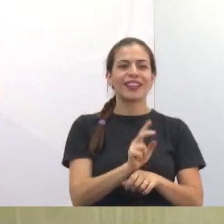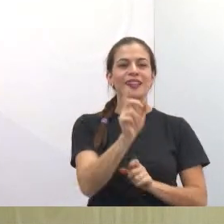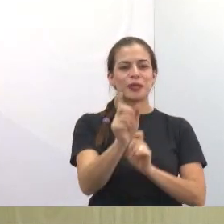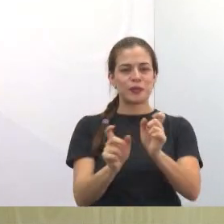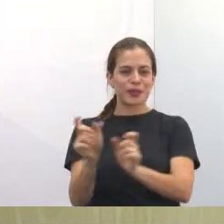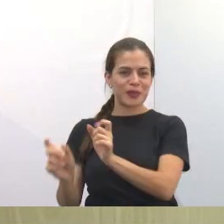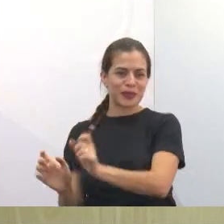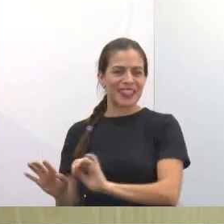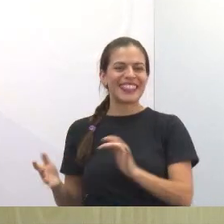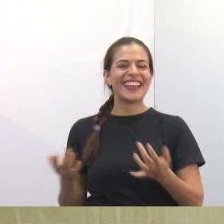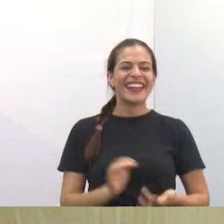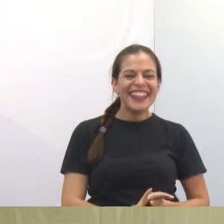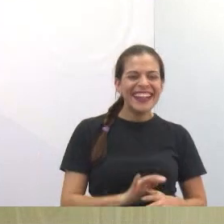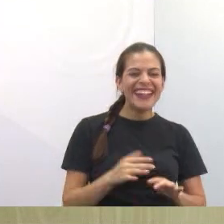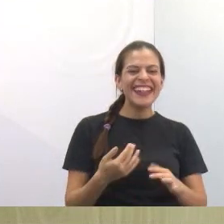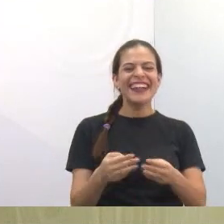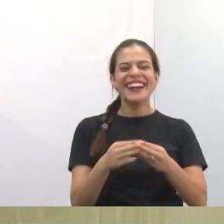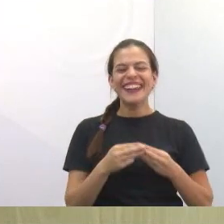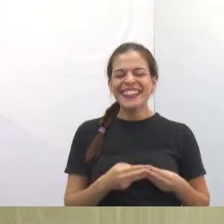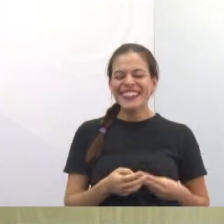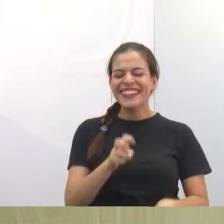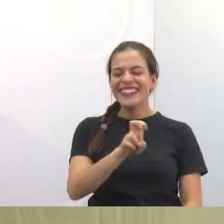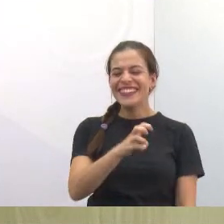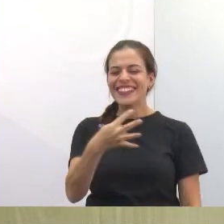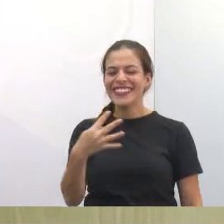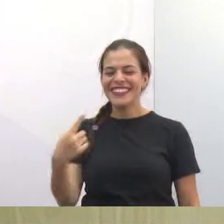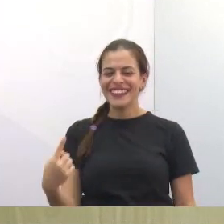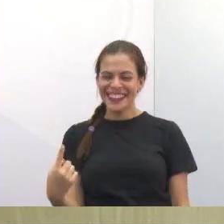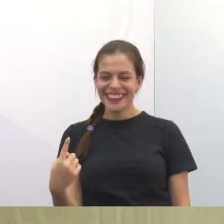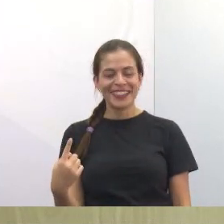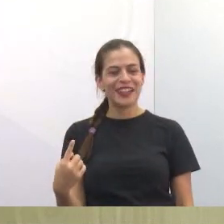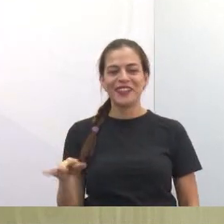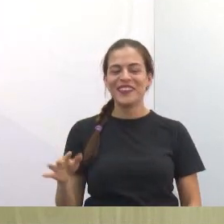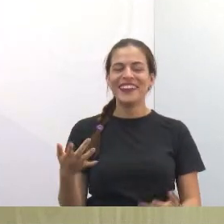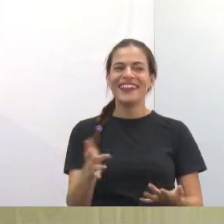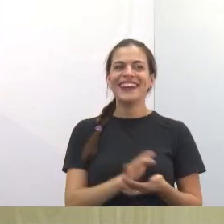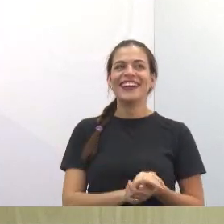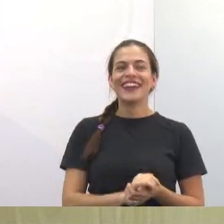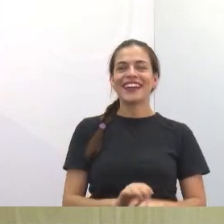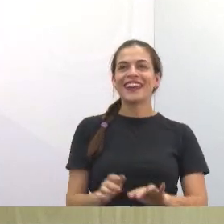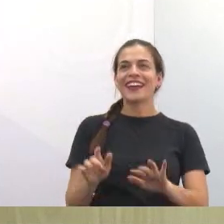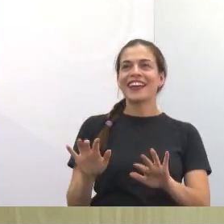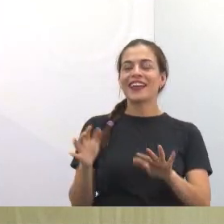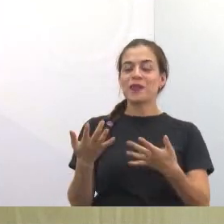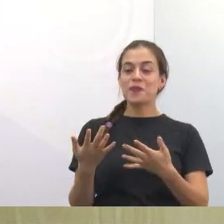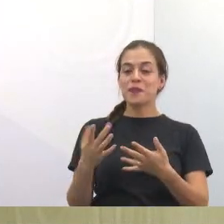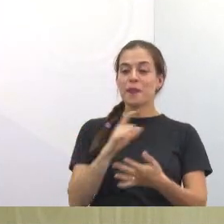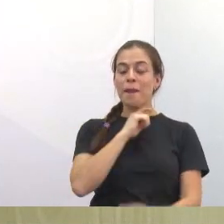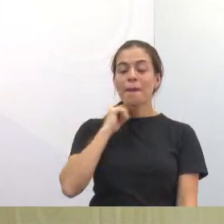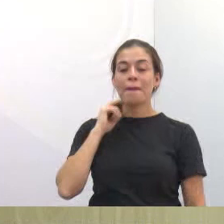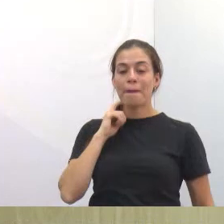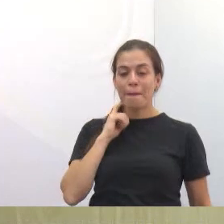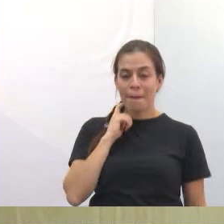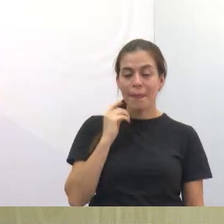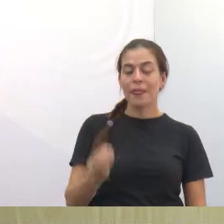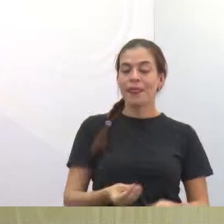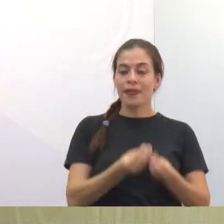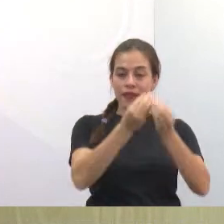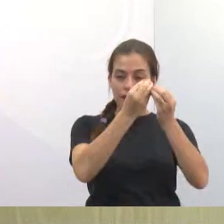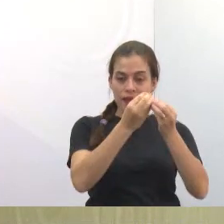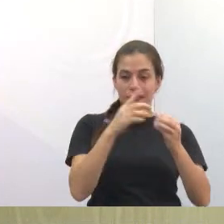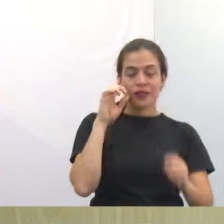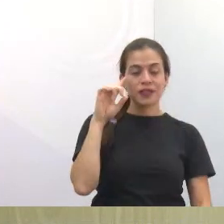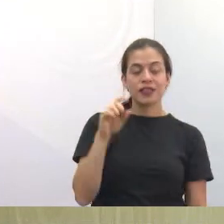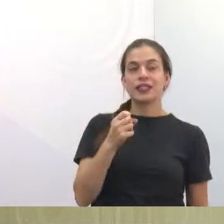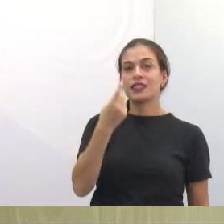Lua. Moção 541. Moção congratulatória ao padre Evandro Lima pela missa presidida em 15 de julho de